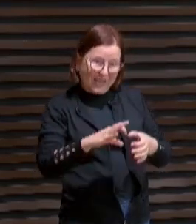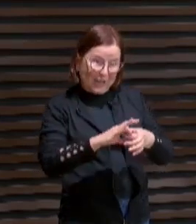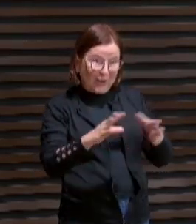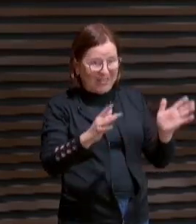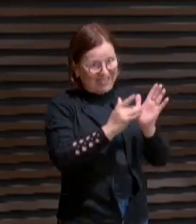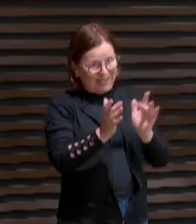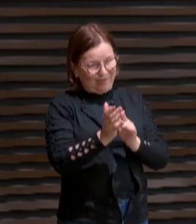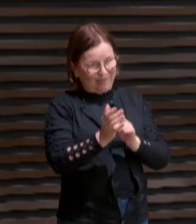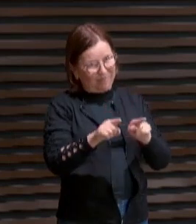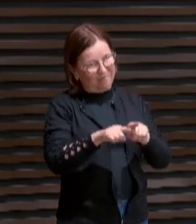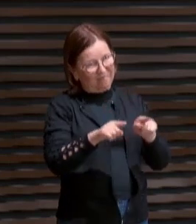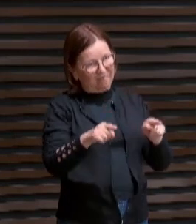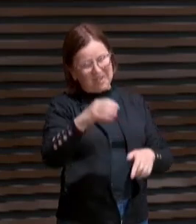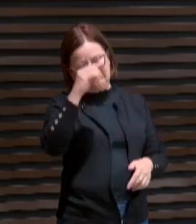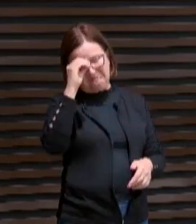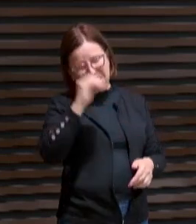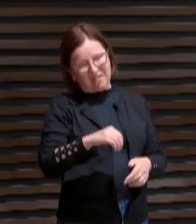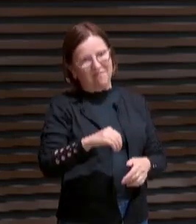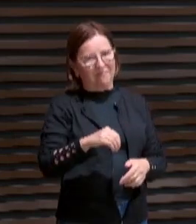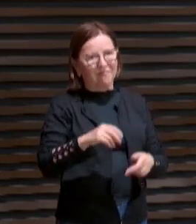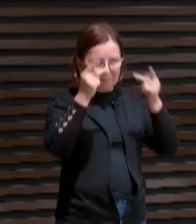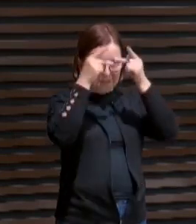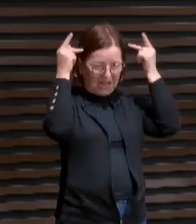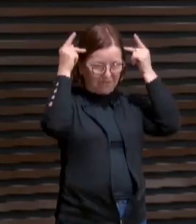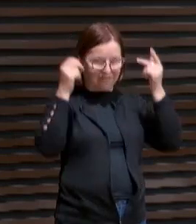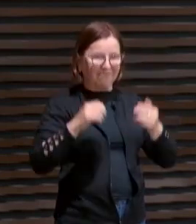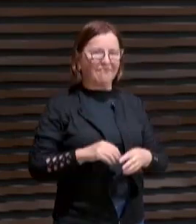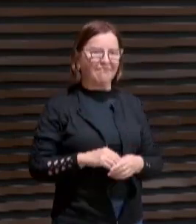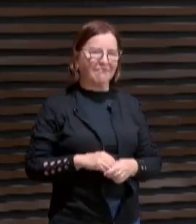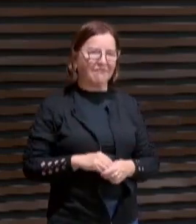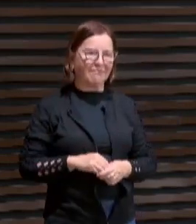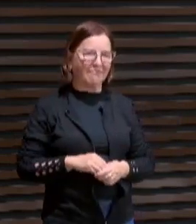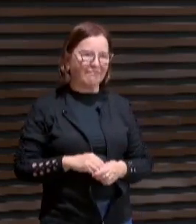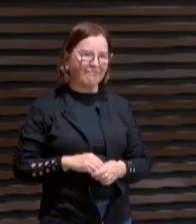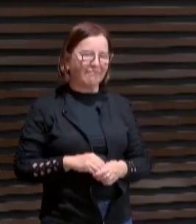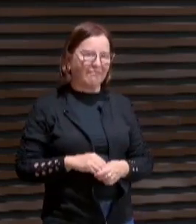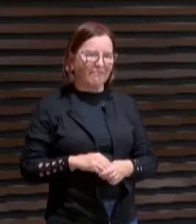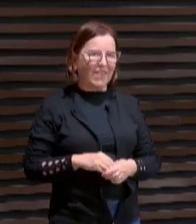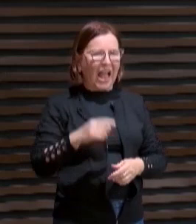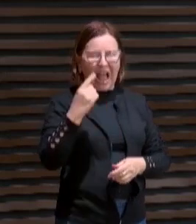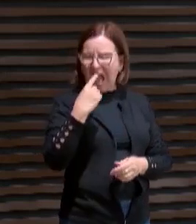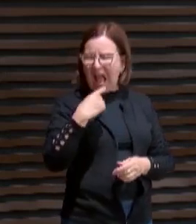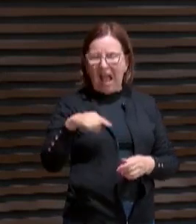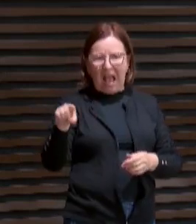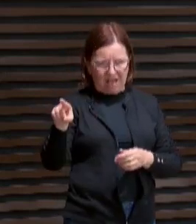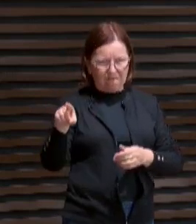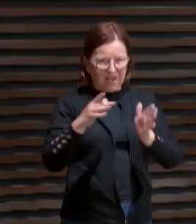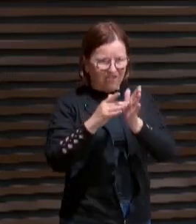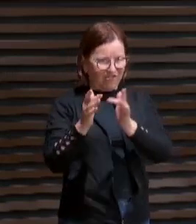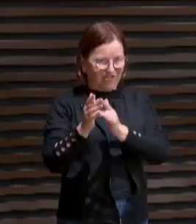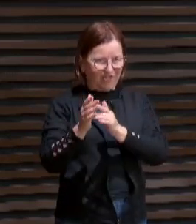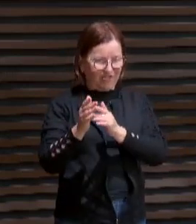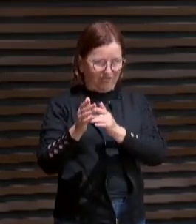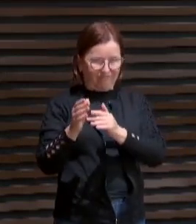Mas ele era fraco. E ele tergiversou, ele fez